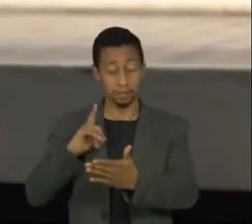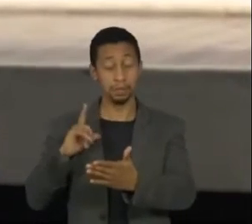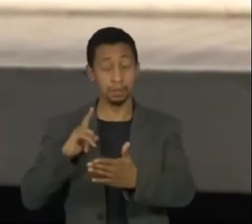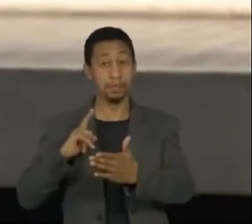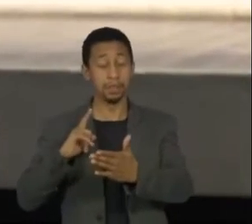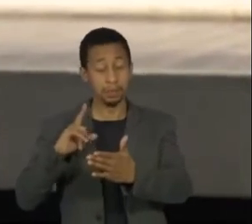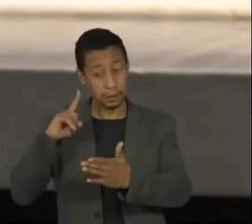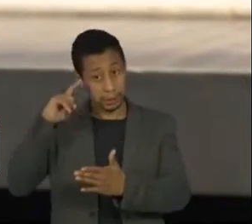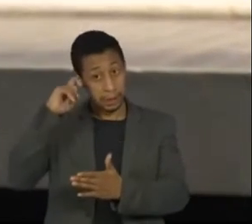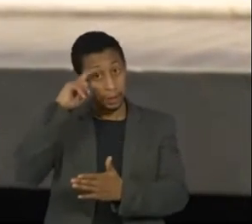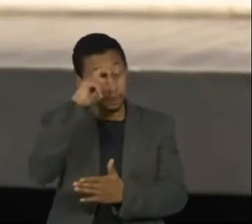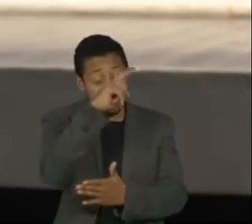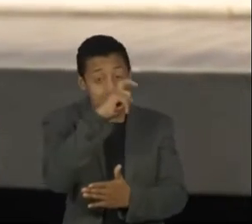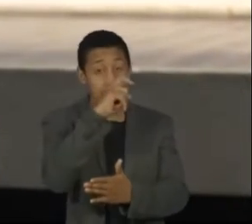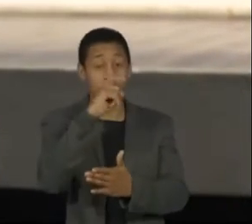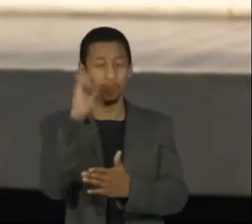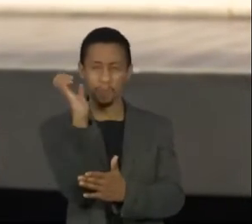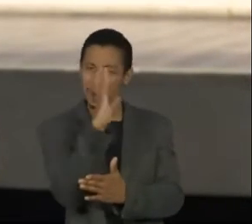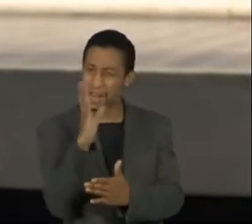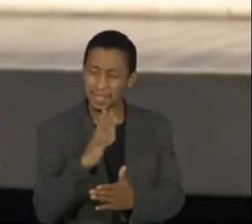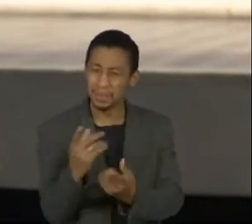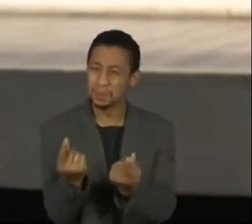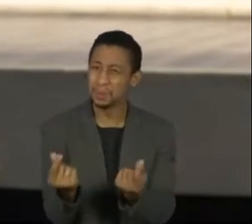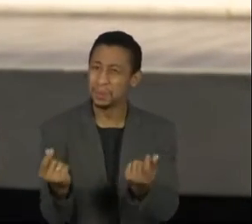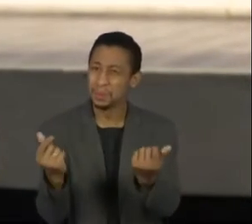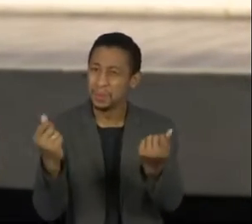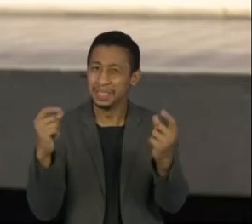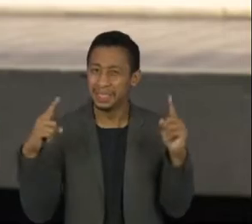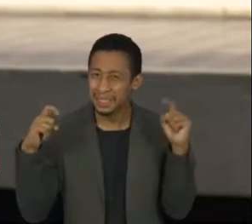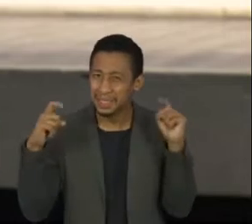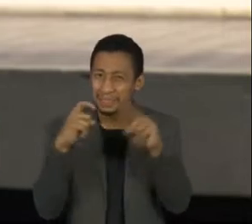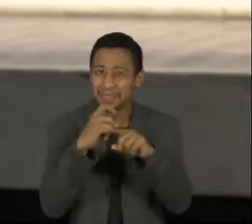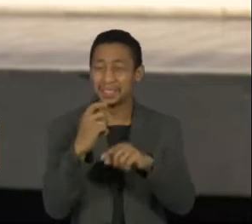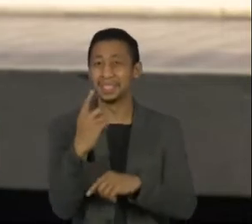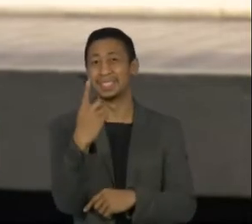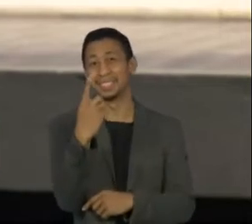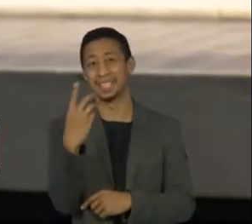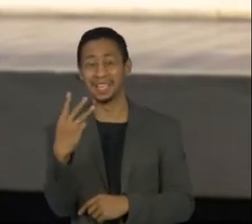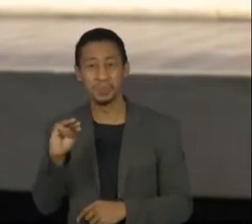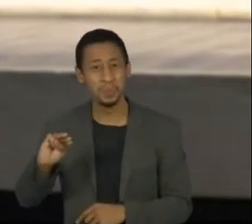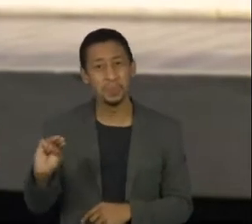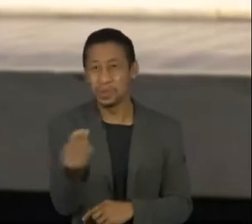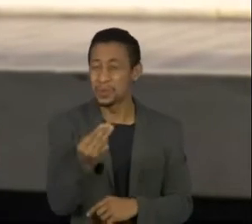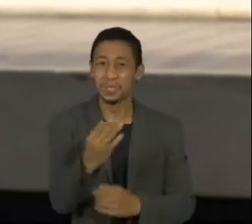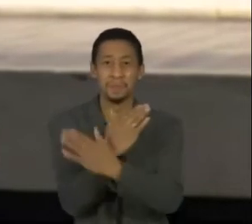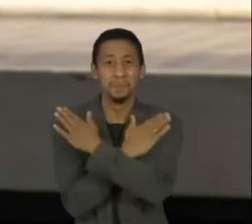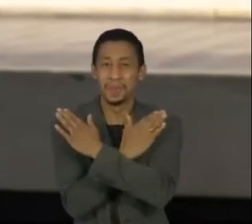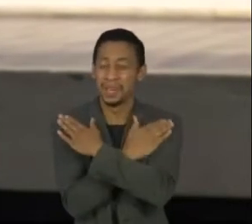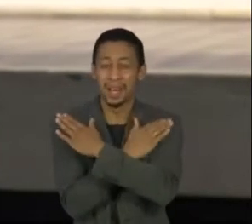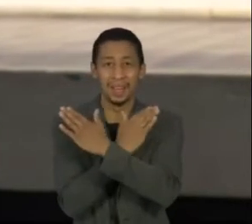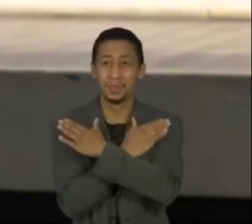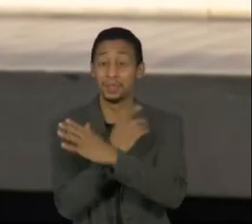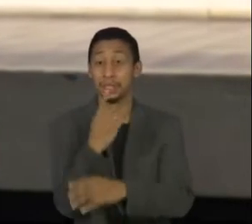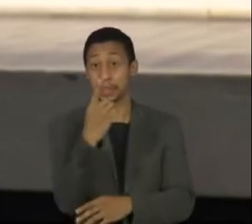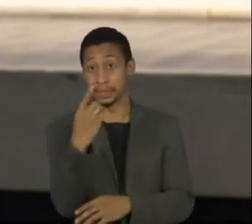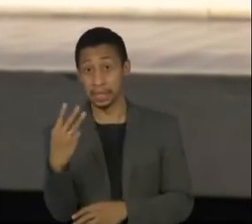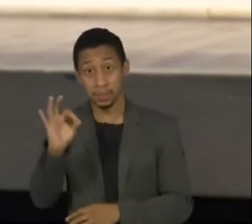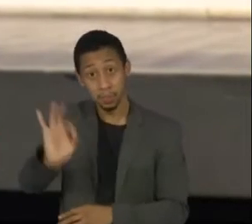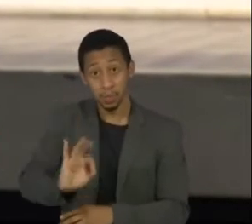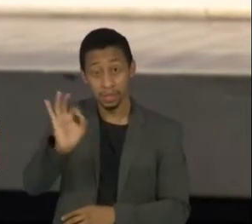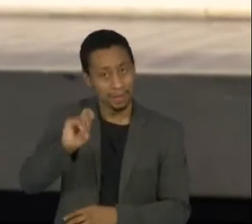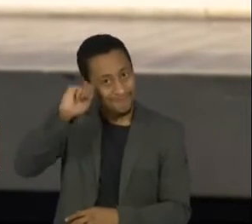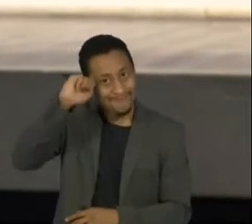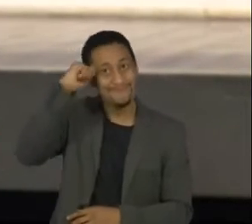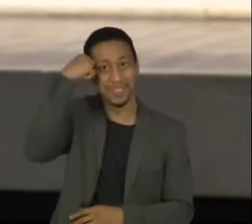das dificuldades econômicas do país, que produziram 13 milhões de desempregados, dos quais 70% eram negros. Em cima desse caos